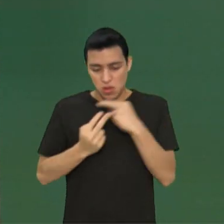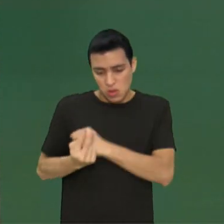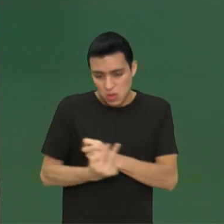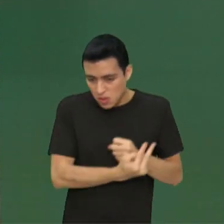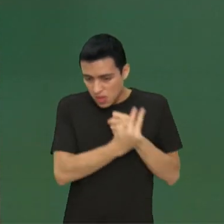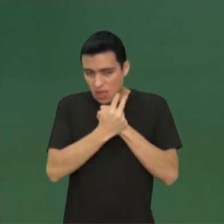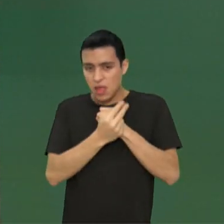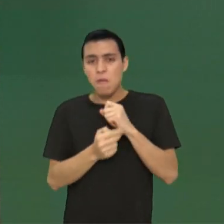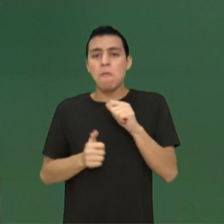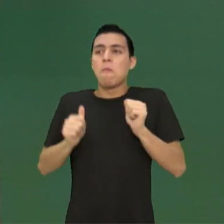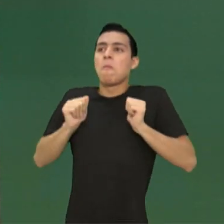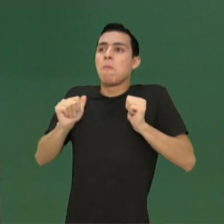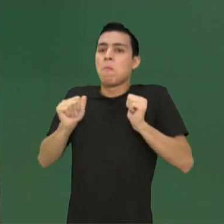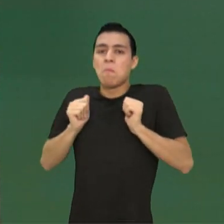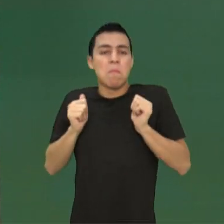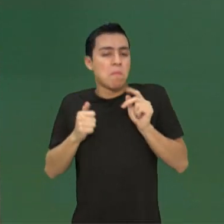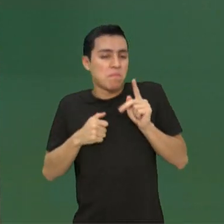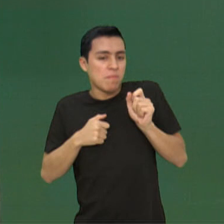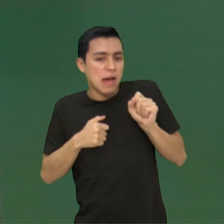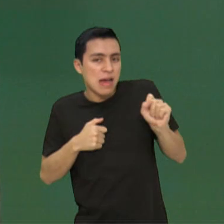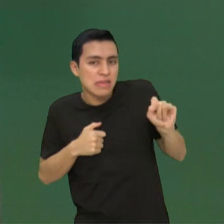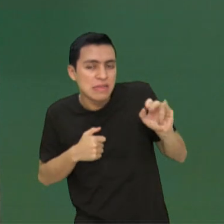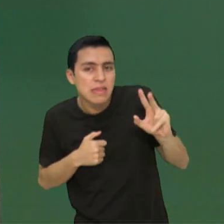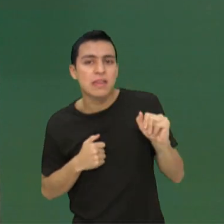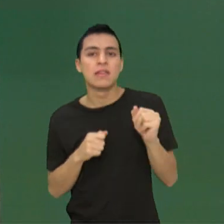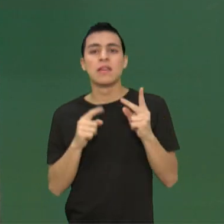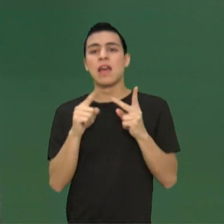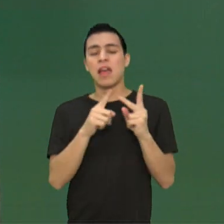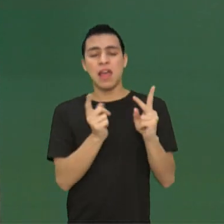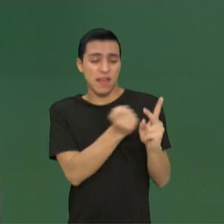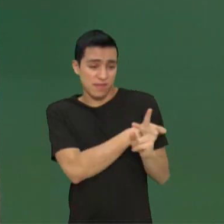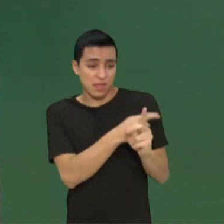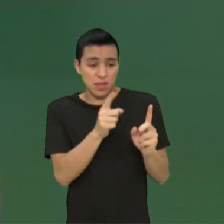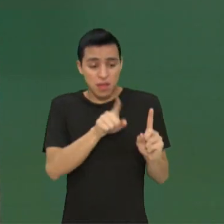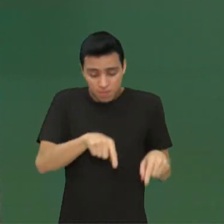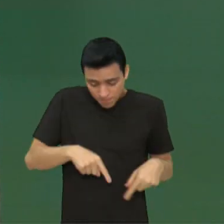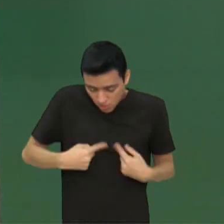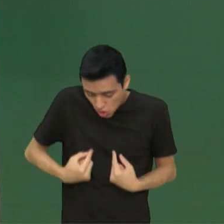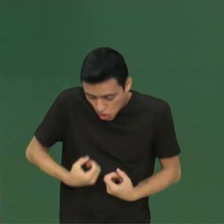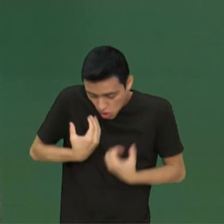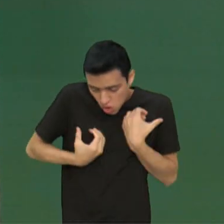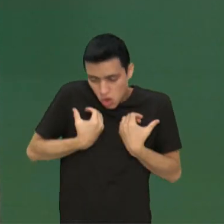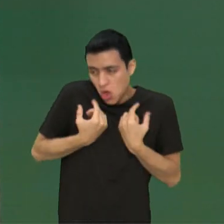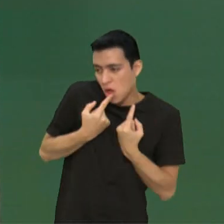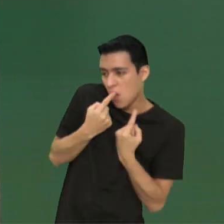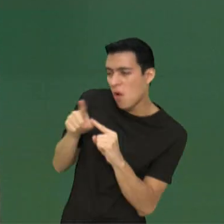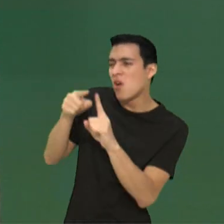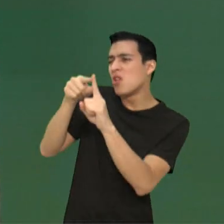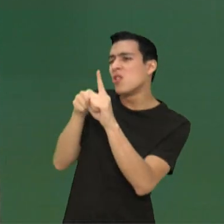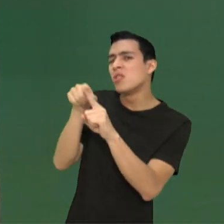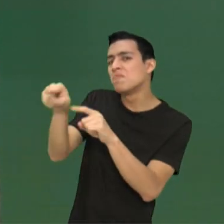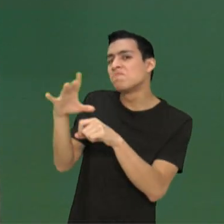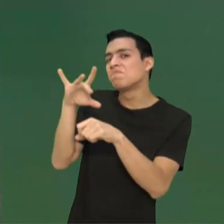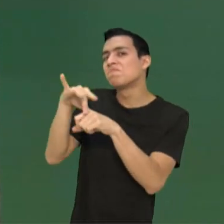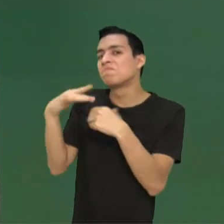imunização passiva. As vacinas estimulam o corpo a produzir anticorpos contra determinado